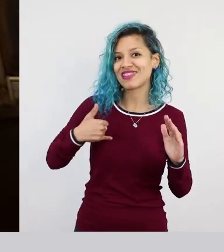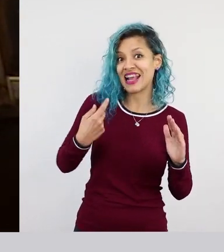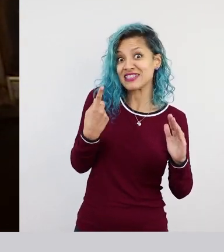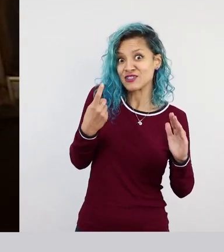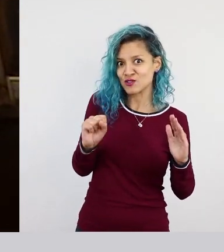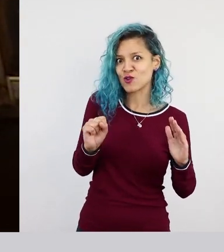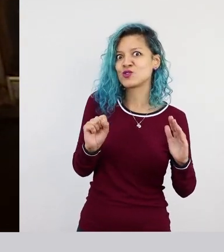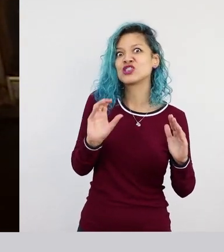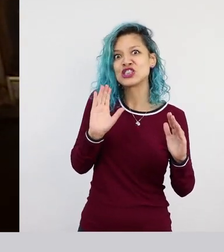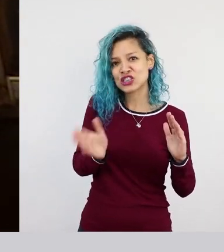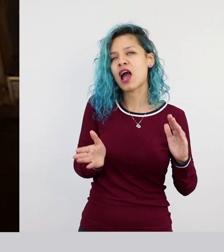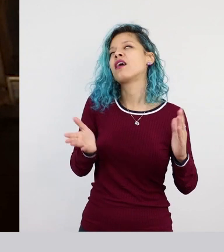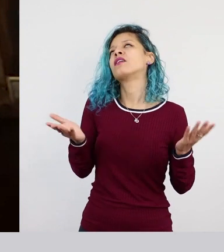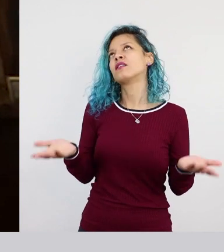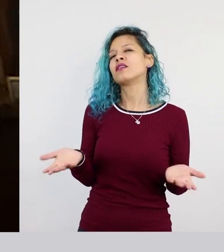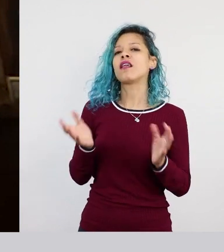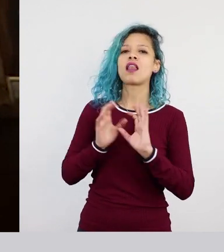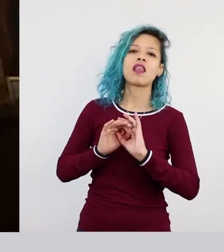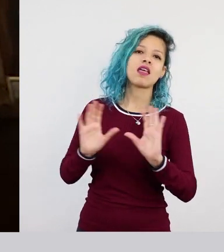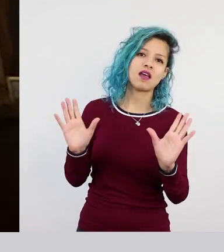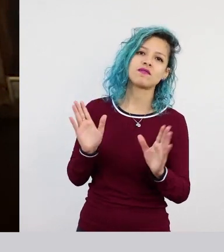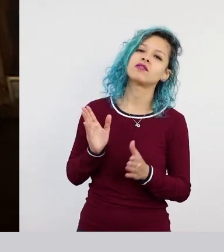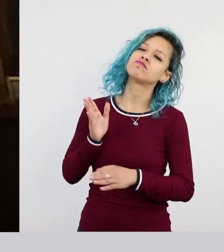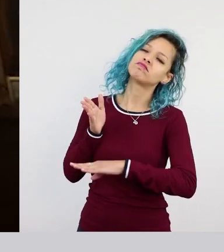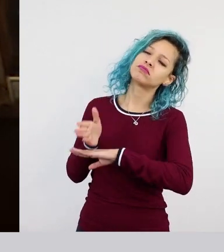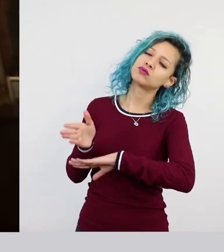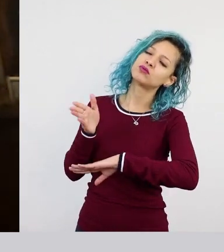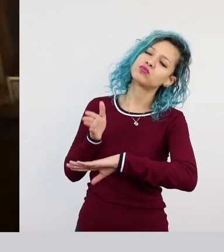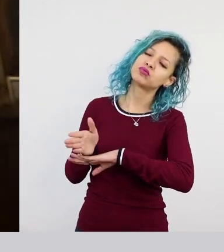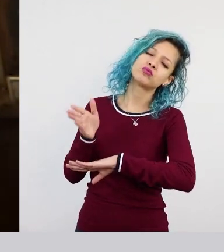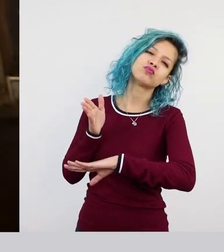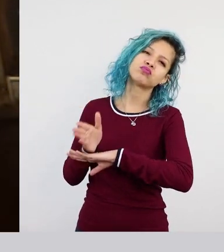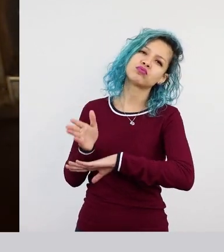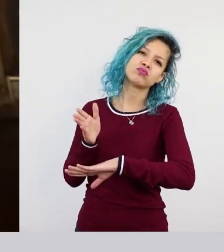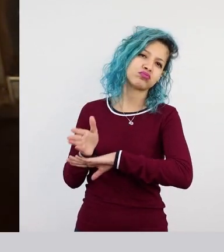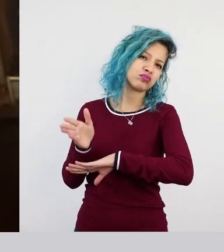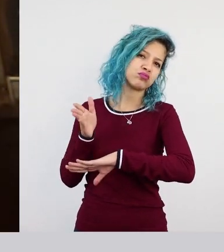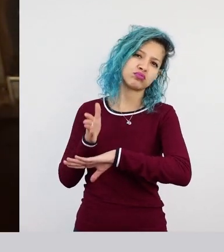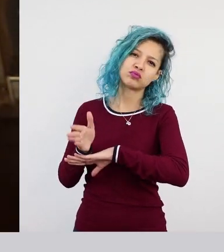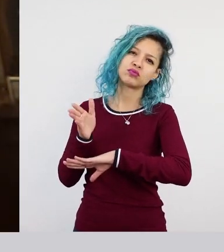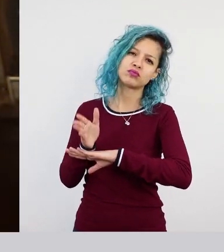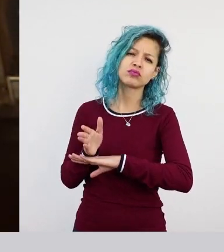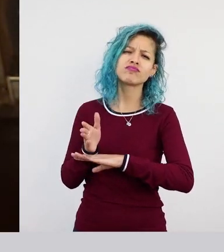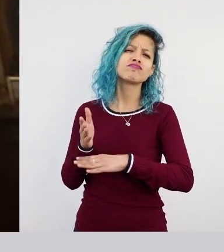78. E aí foi que eu comecei a frequentar realmente,